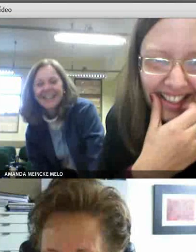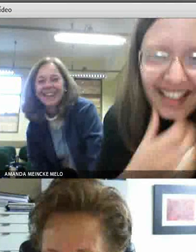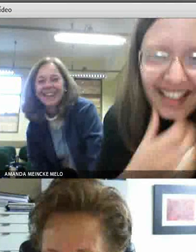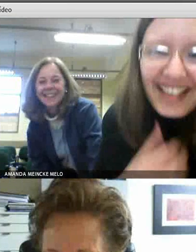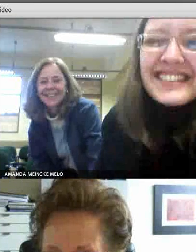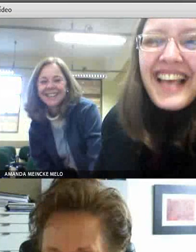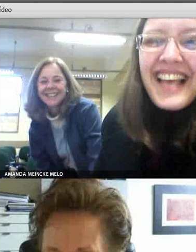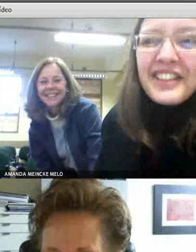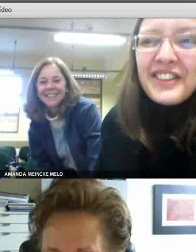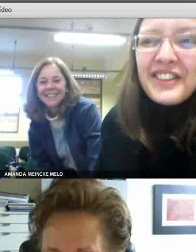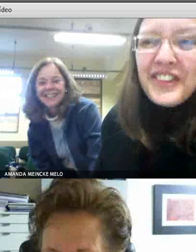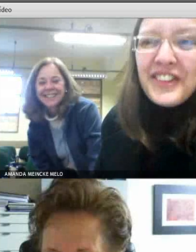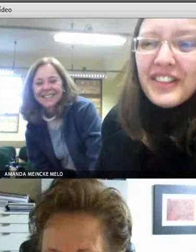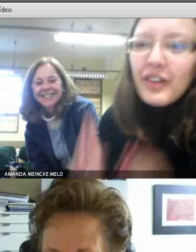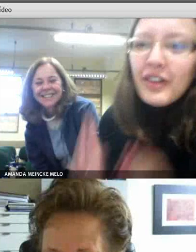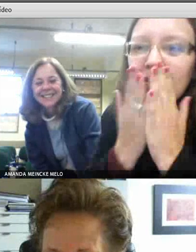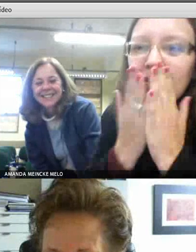Nossos colegas estão perguntando. Tá certo?